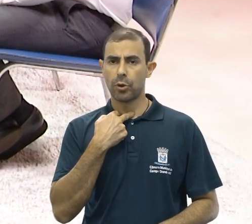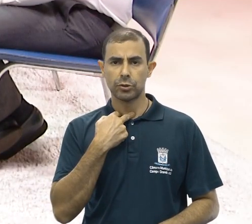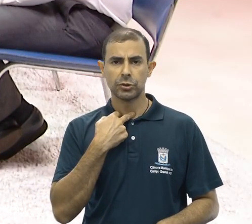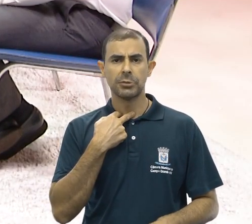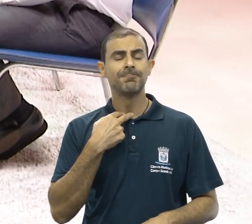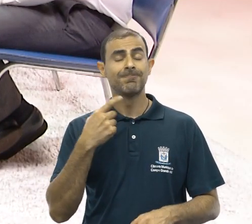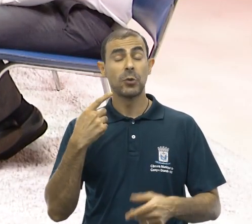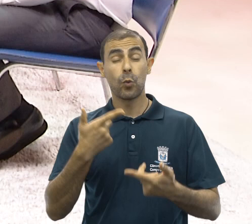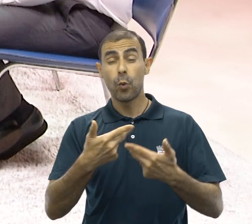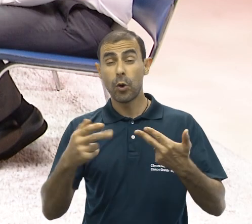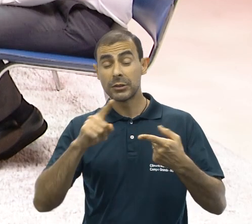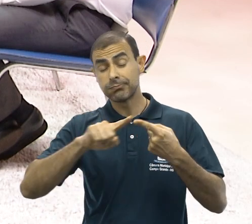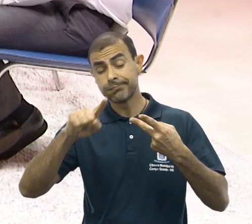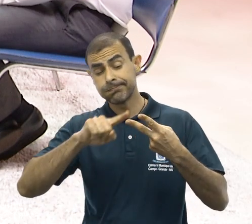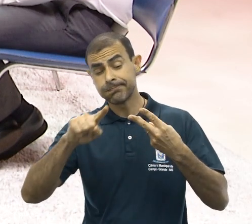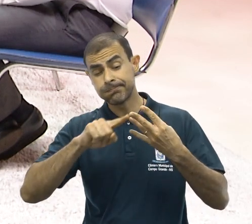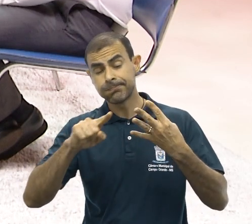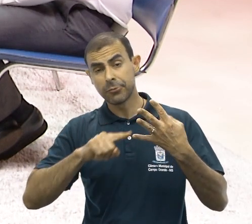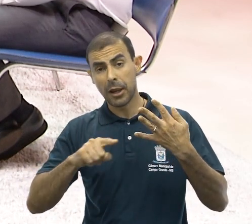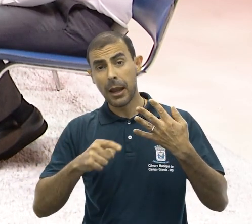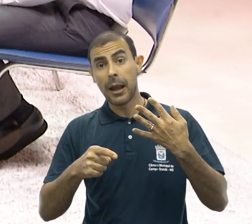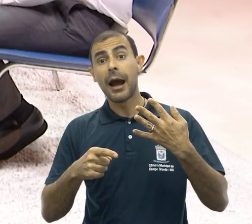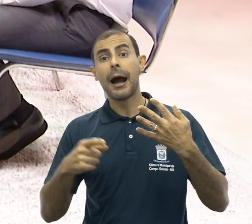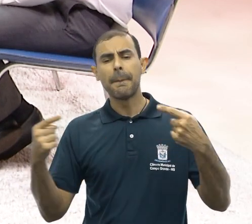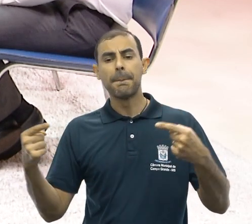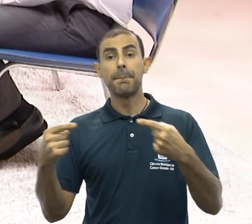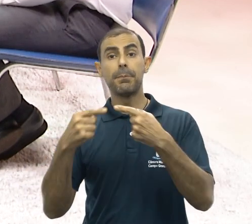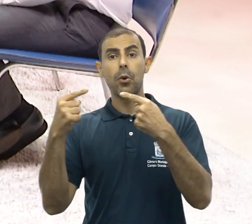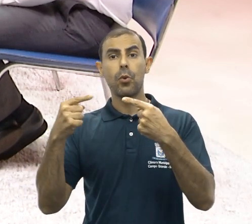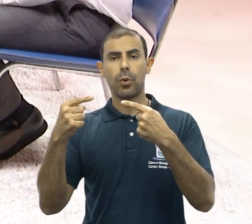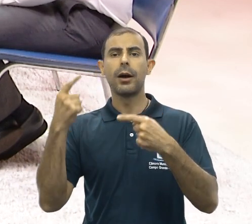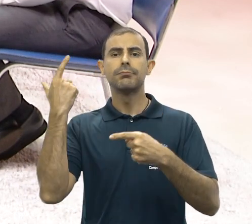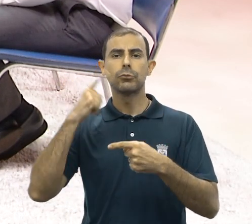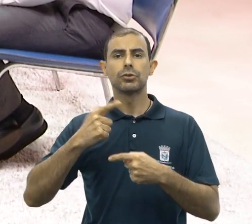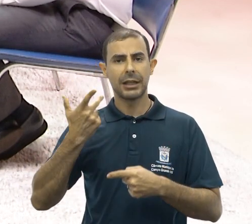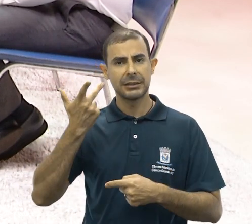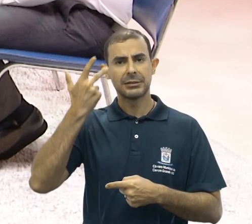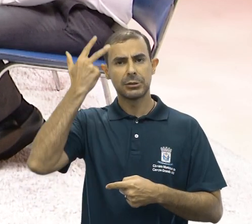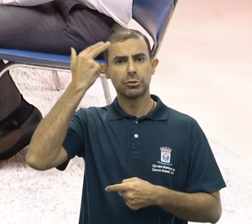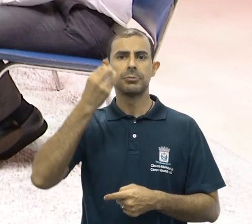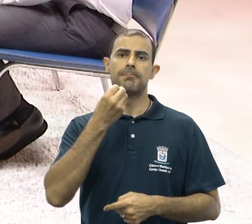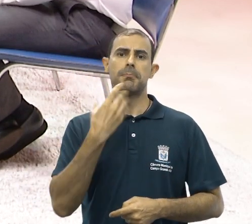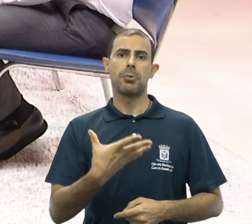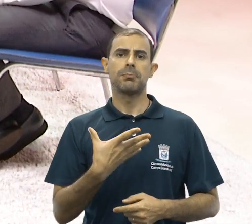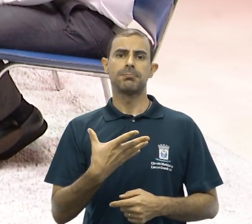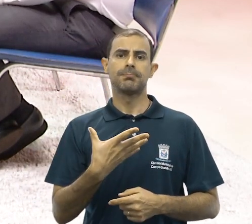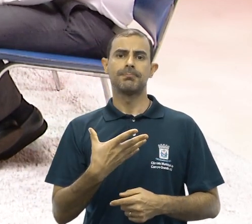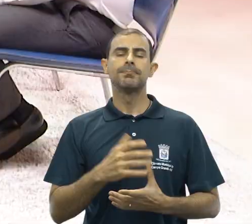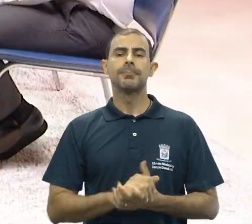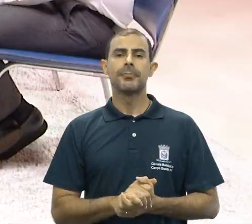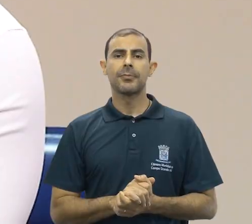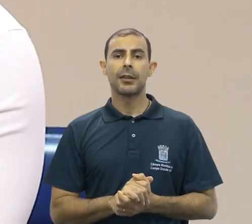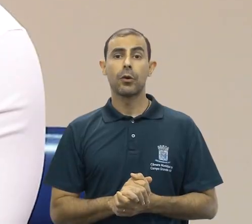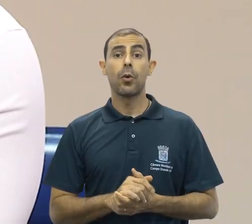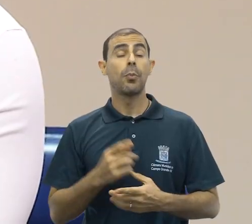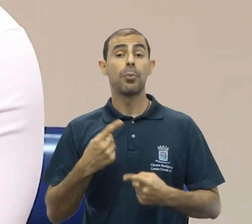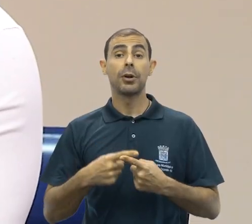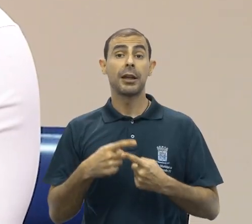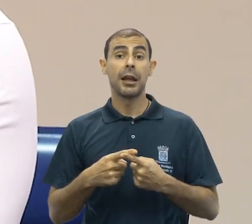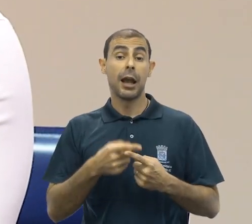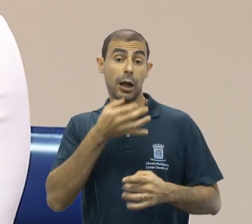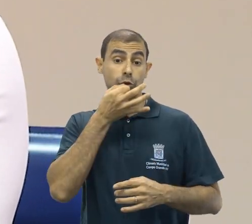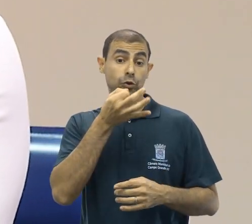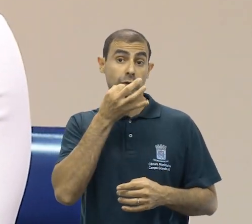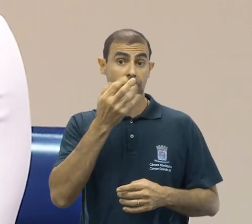de fundamental importância para ter uma cirurgia bem resolutiva. É importante que assim, a indicação é uma